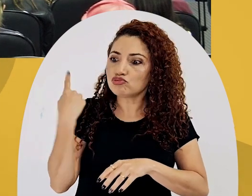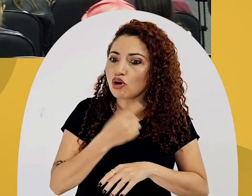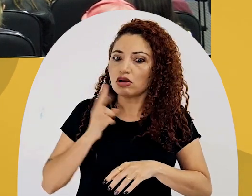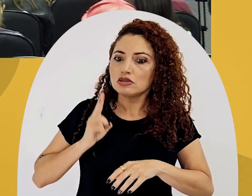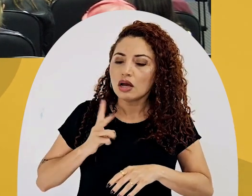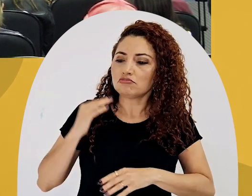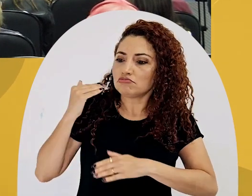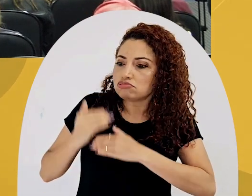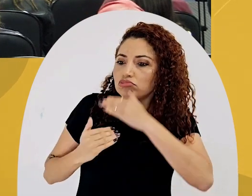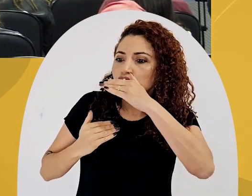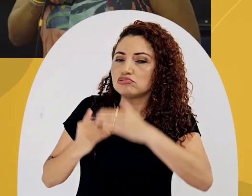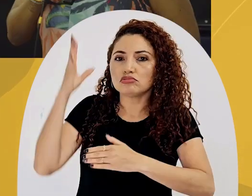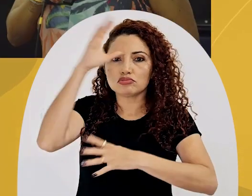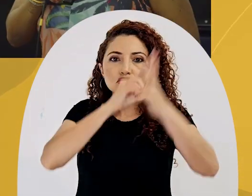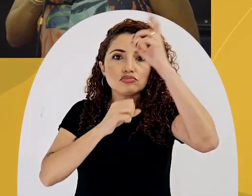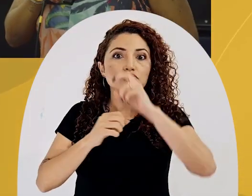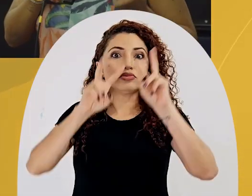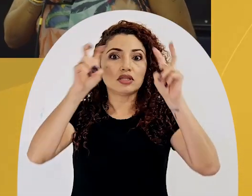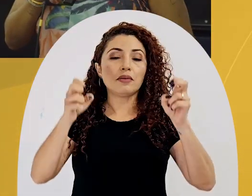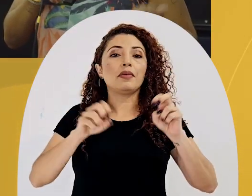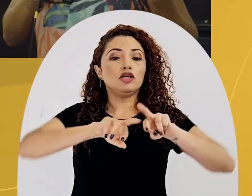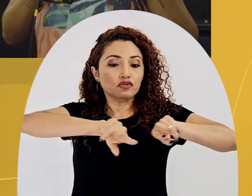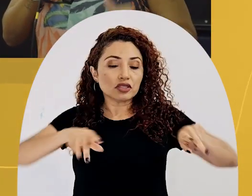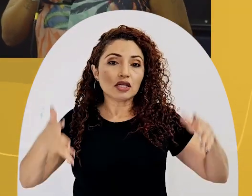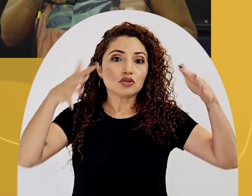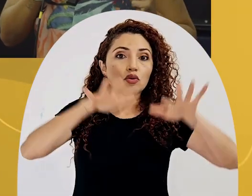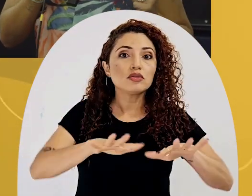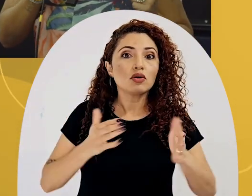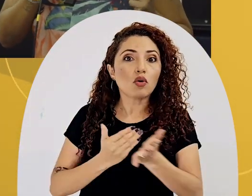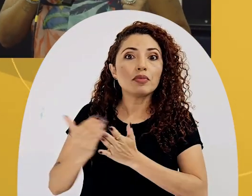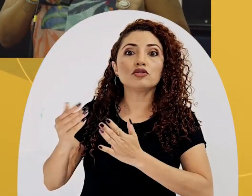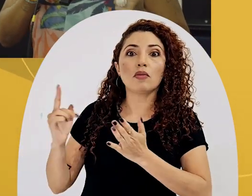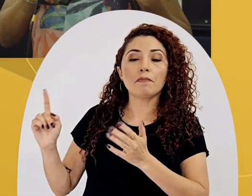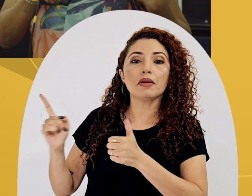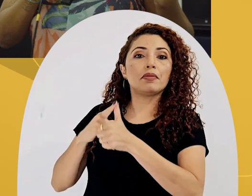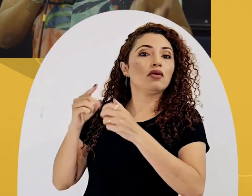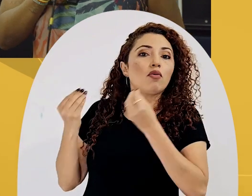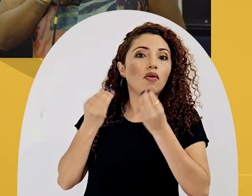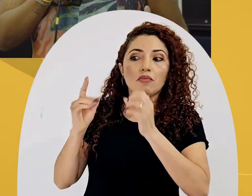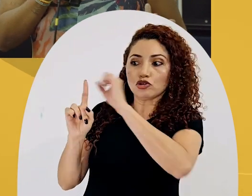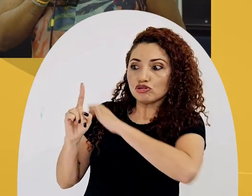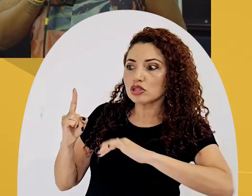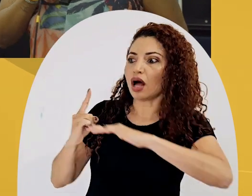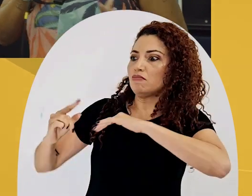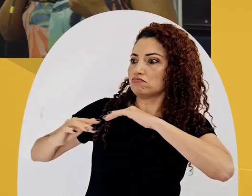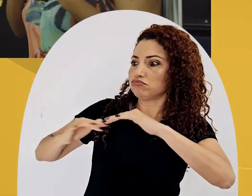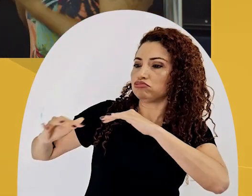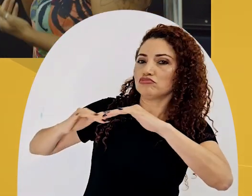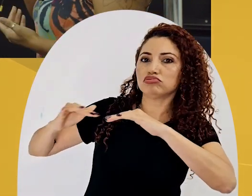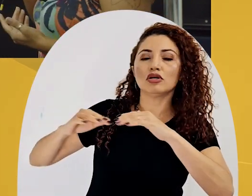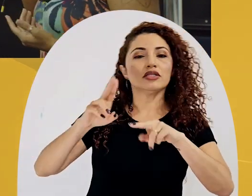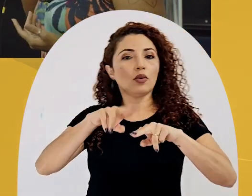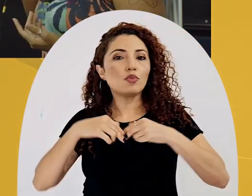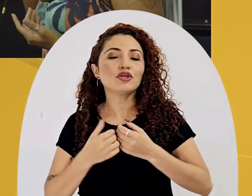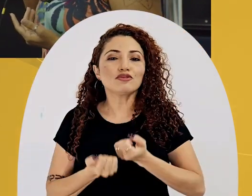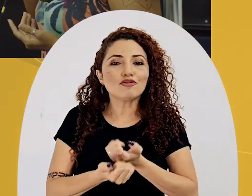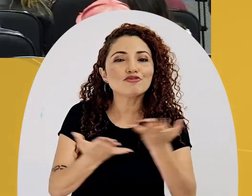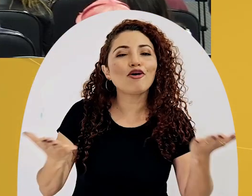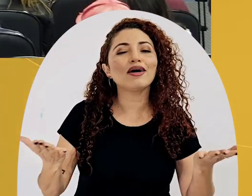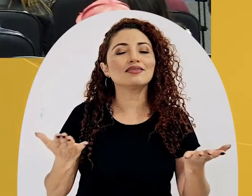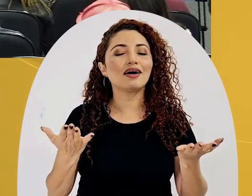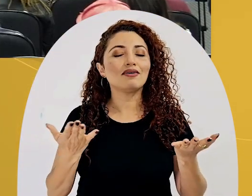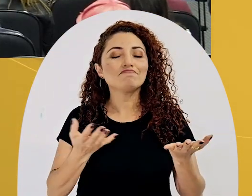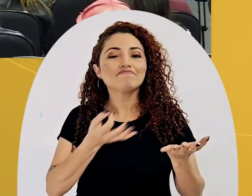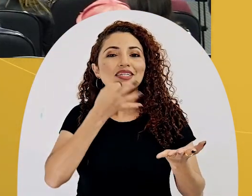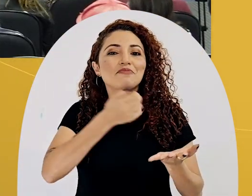com o movimento da sociedade. Então, por isso que eu trago esse pensamento para vocês. E quem sabe, lá no final, alguém pode compartilhar com a gente,